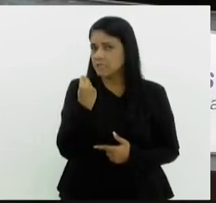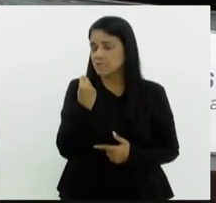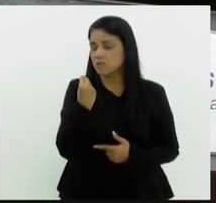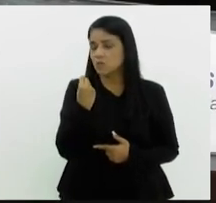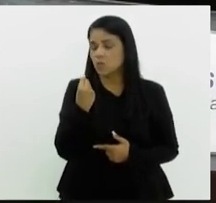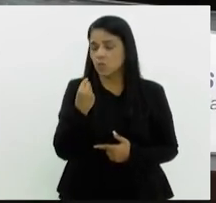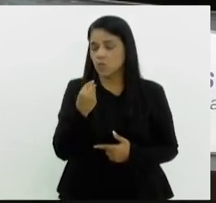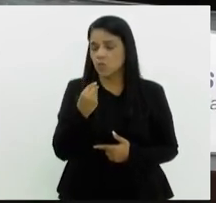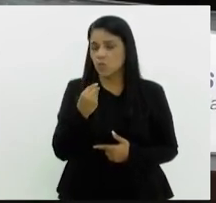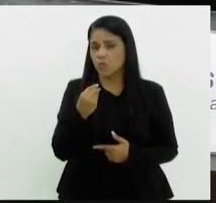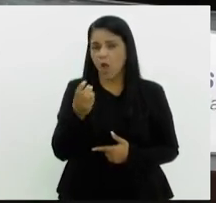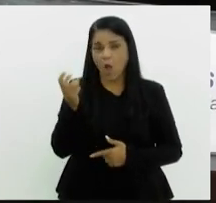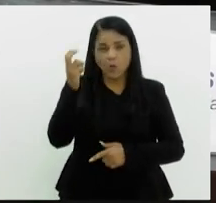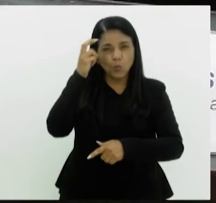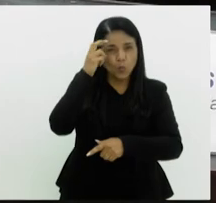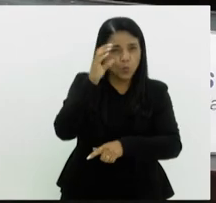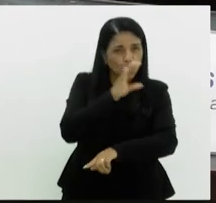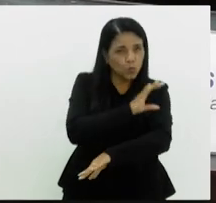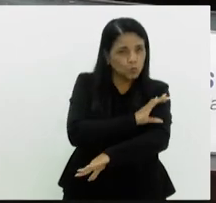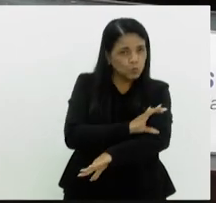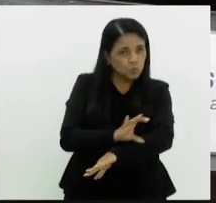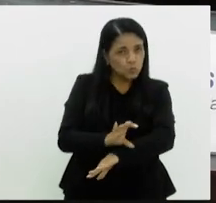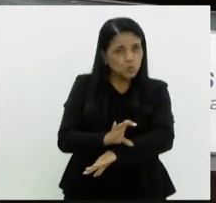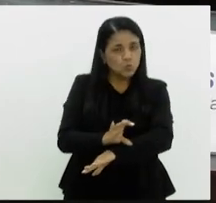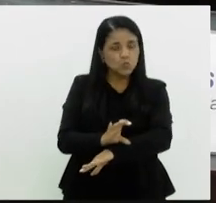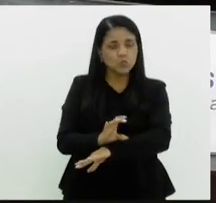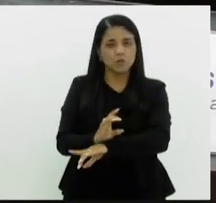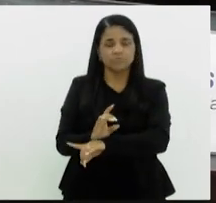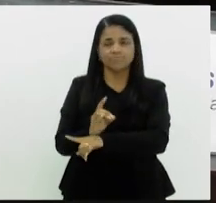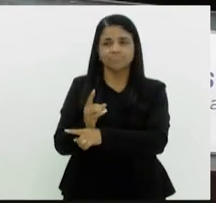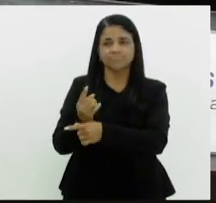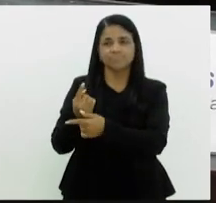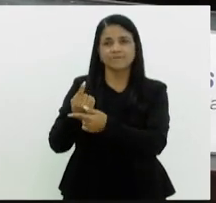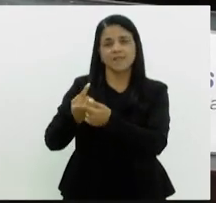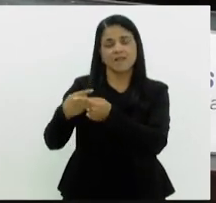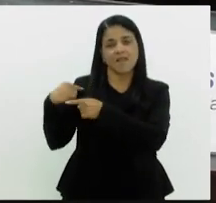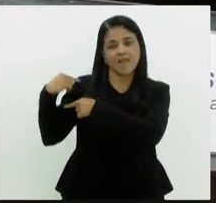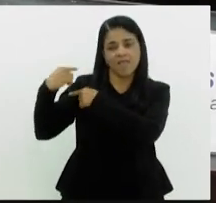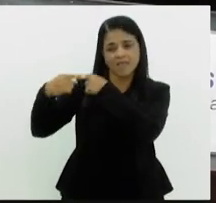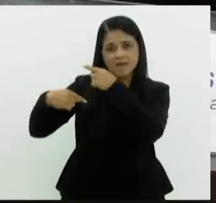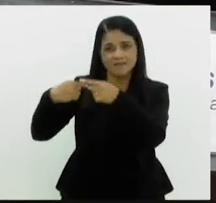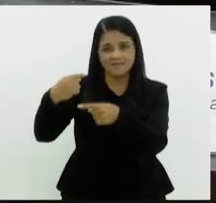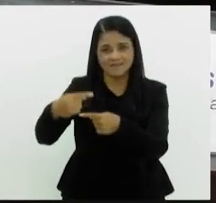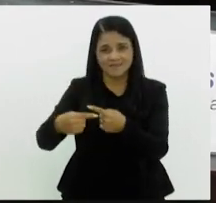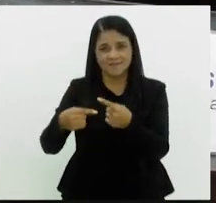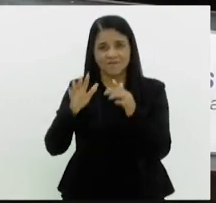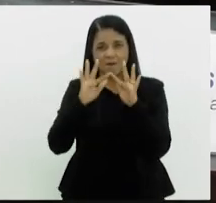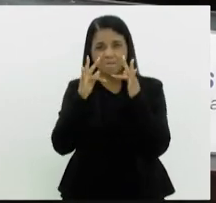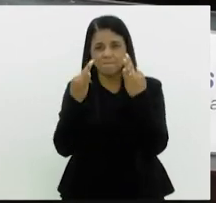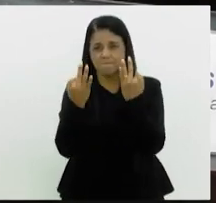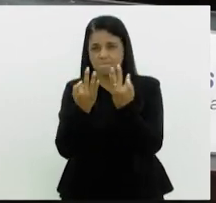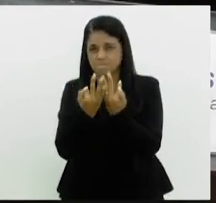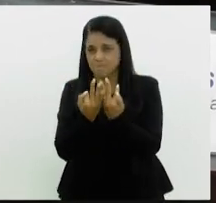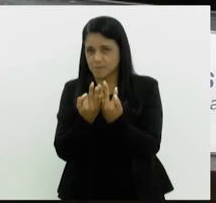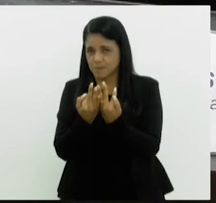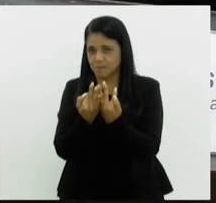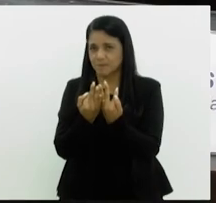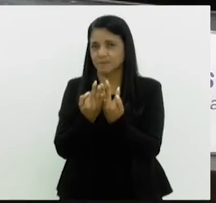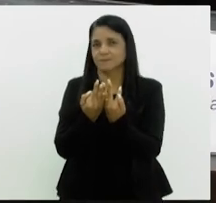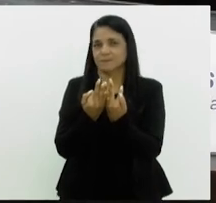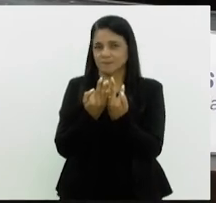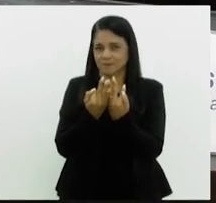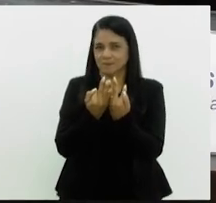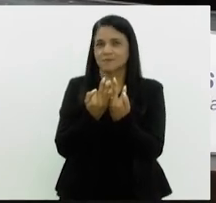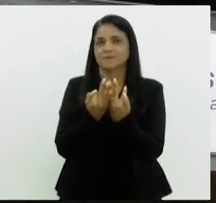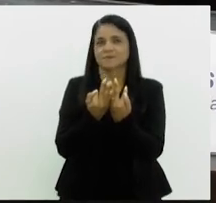cultural, nem da nossa herança familiar, e esquecer o